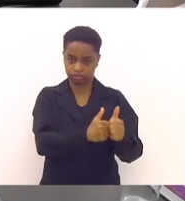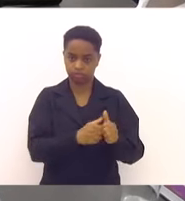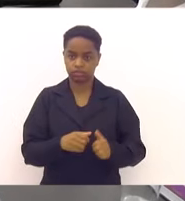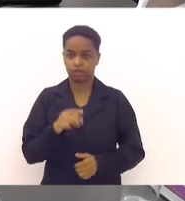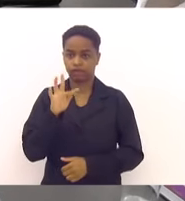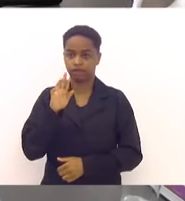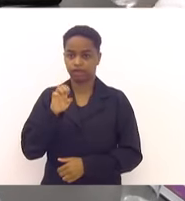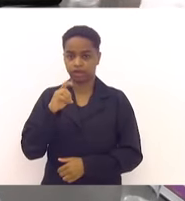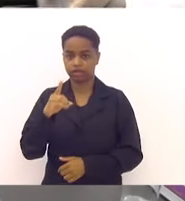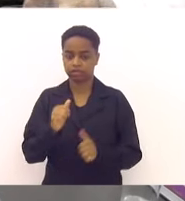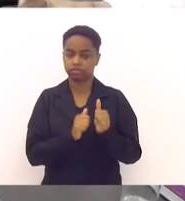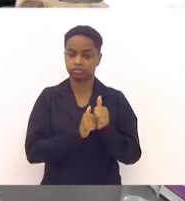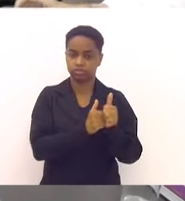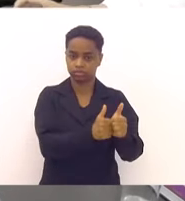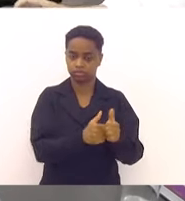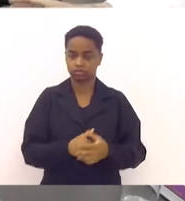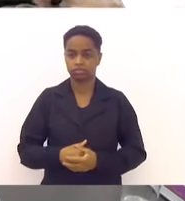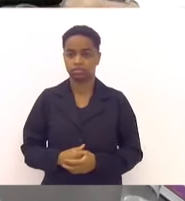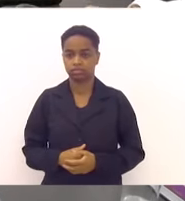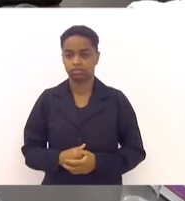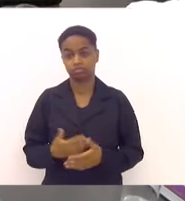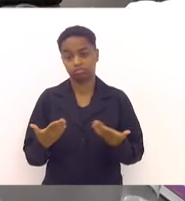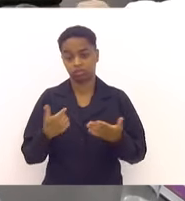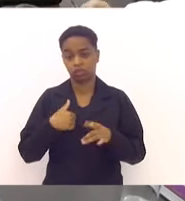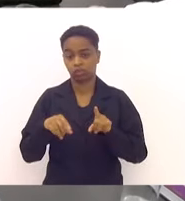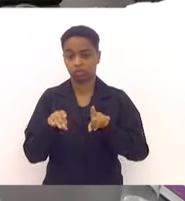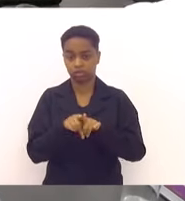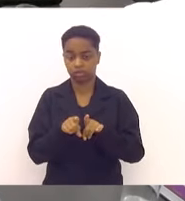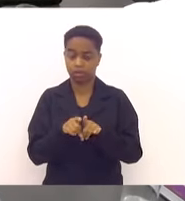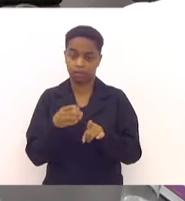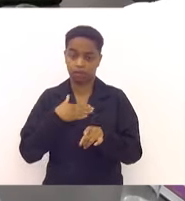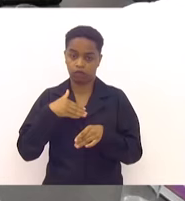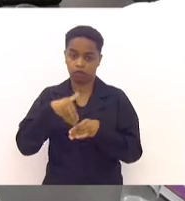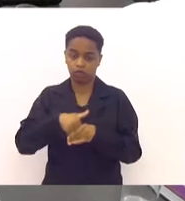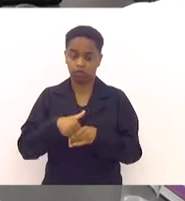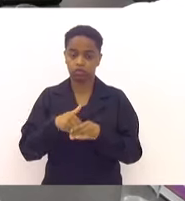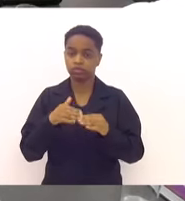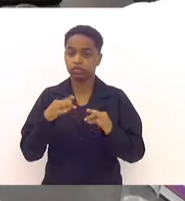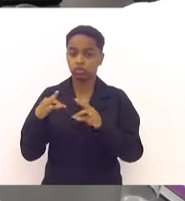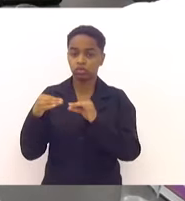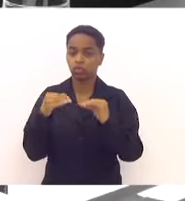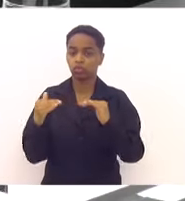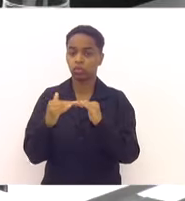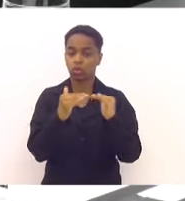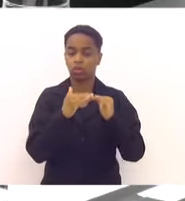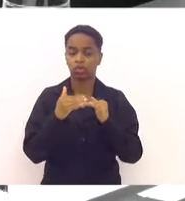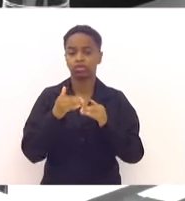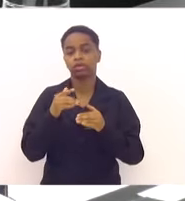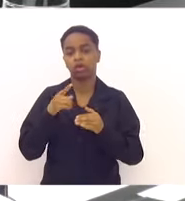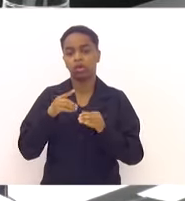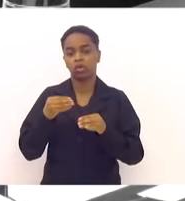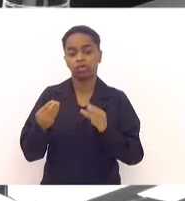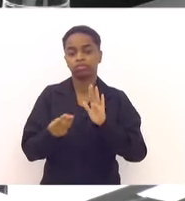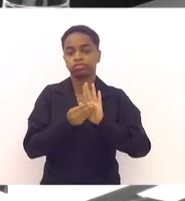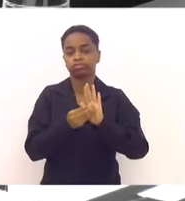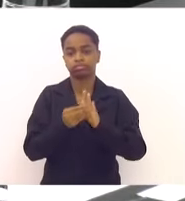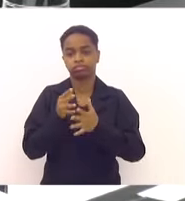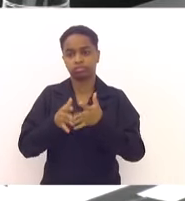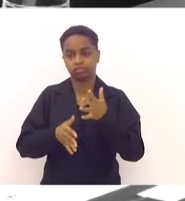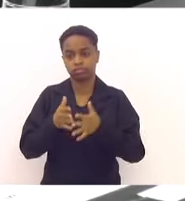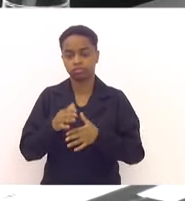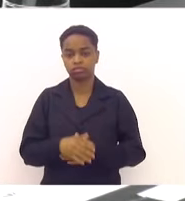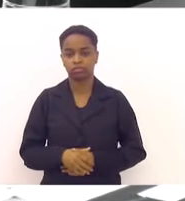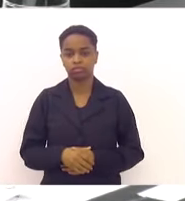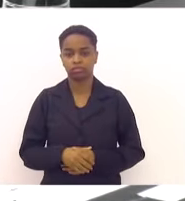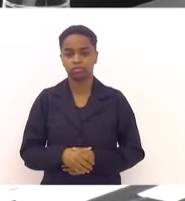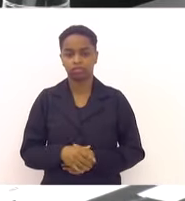Deputado Fred. Acompanha a divergência, então, presidente. Então, eu também, o voto foi meu, por unanimidade, está prejudicado o PL. Só não